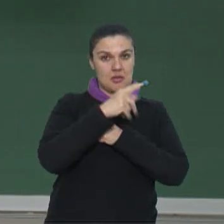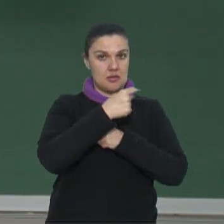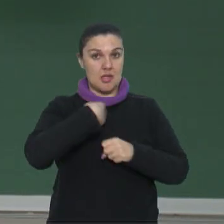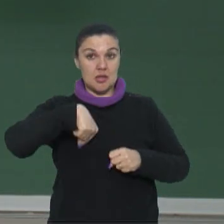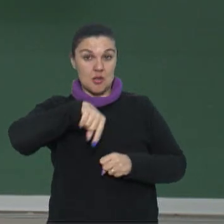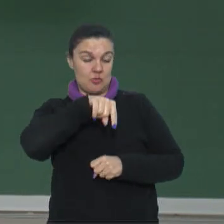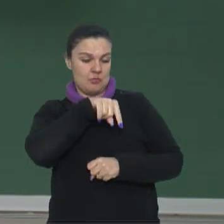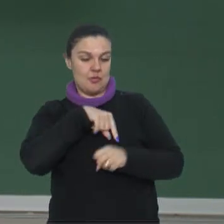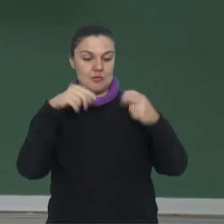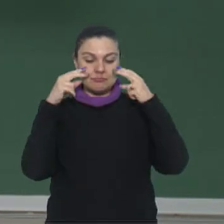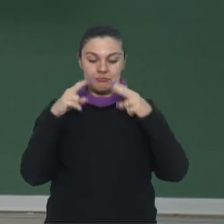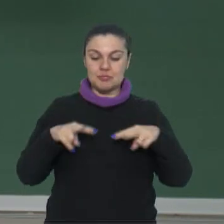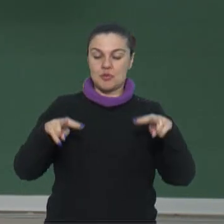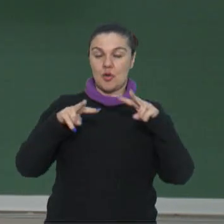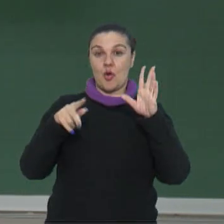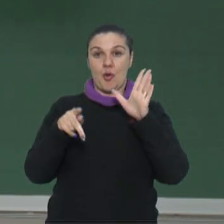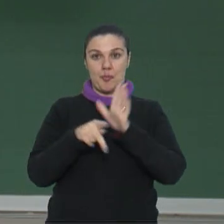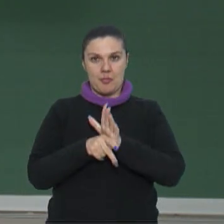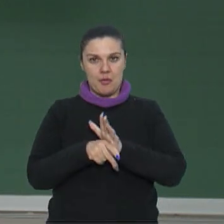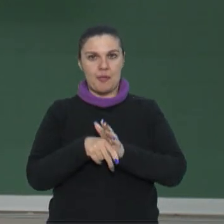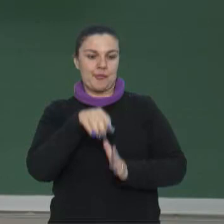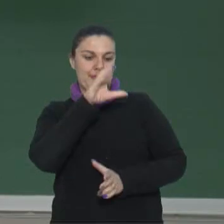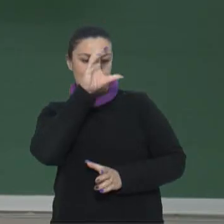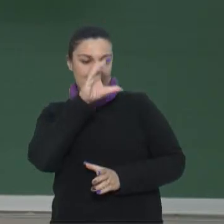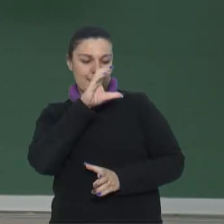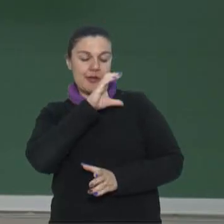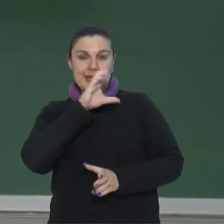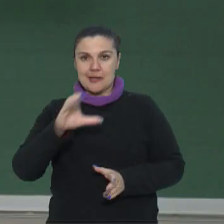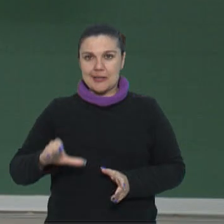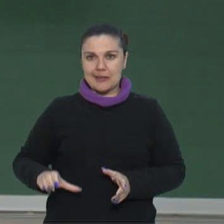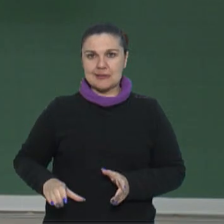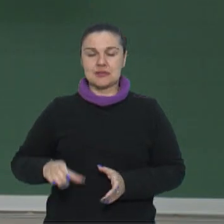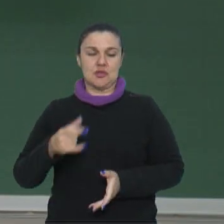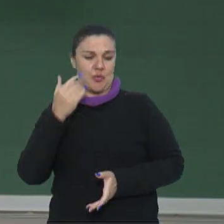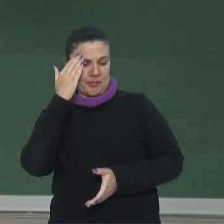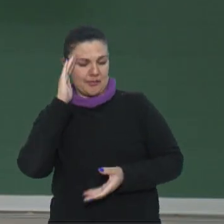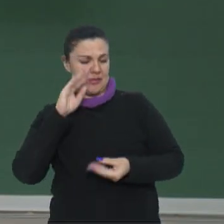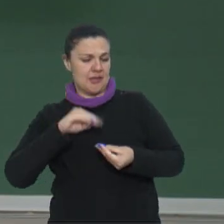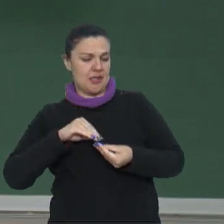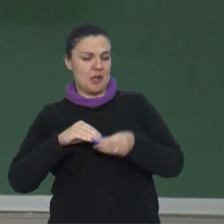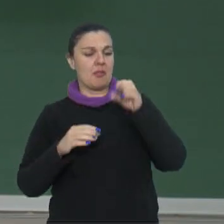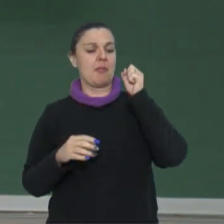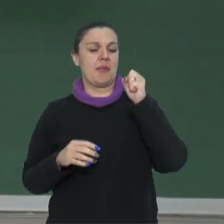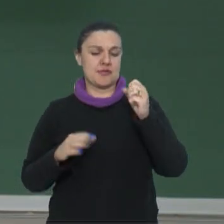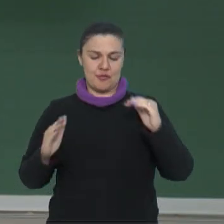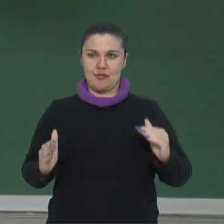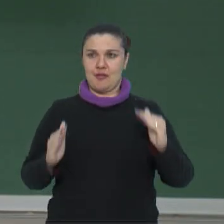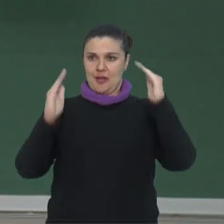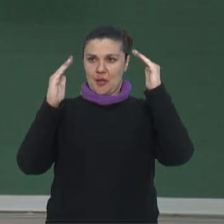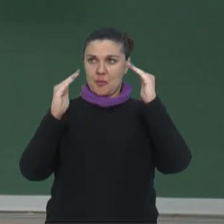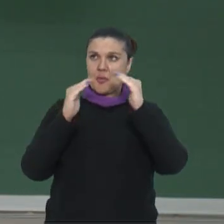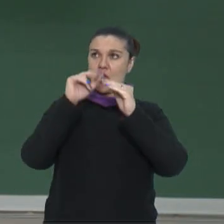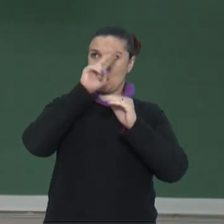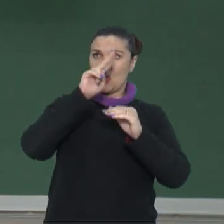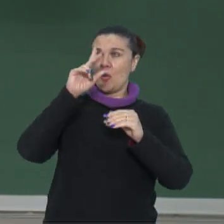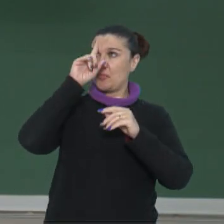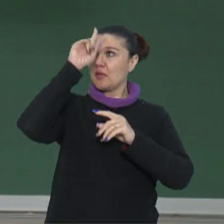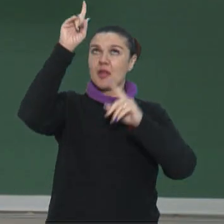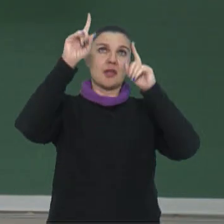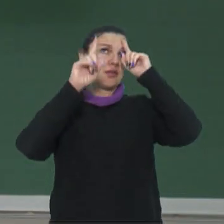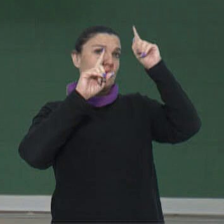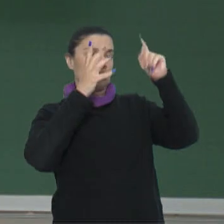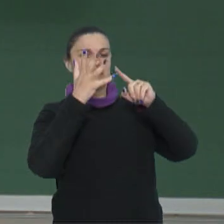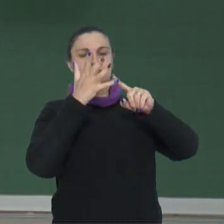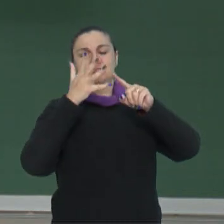ocidental, cristão. Claro que a gente vai levar aquele susto, né? Se nós entendermos que eles faziam sacrifícios humanos em pirâmides, em nomes dos deuses,